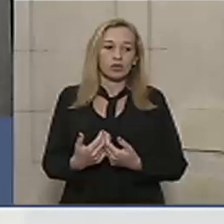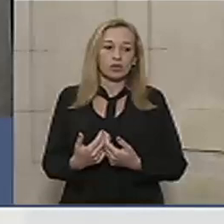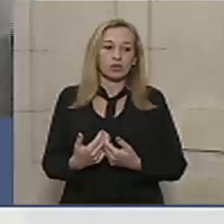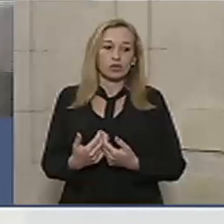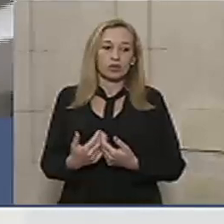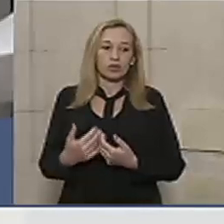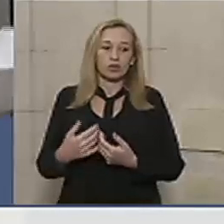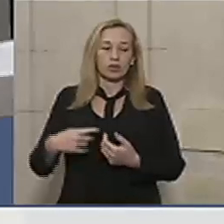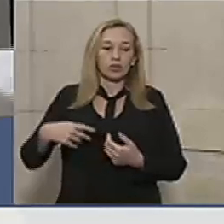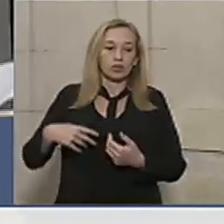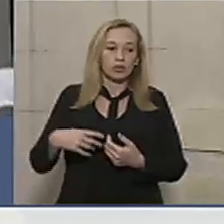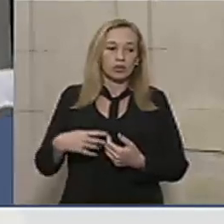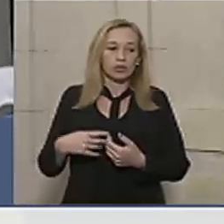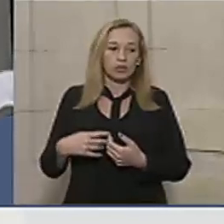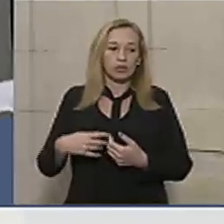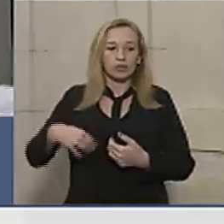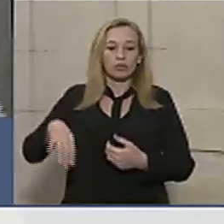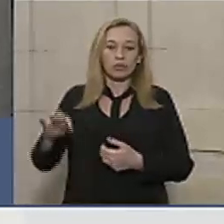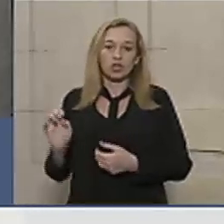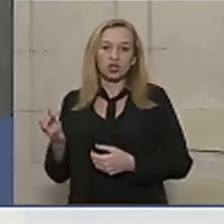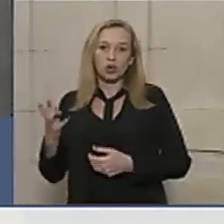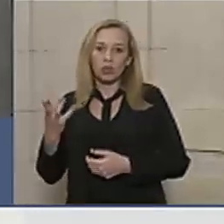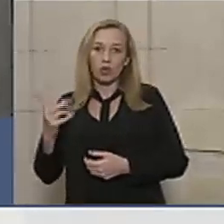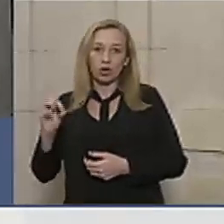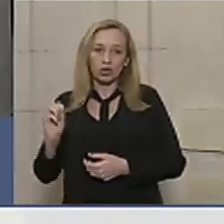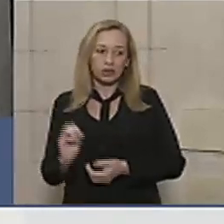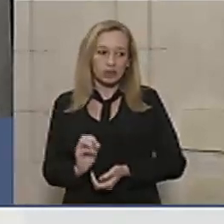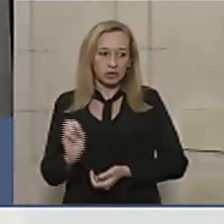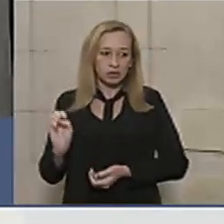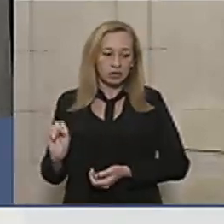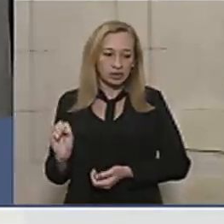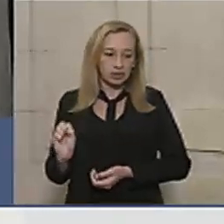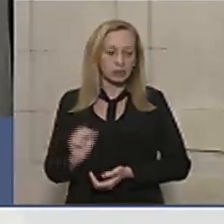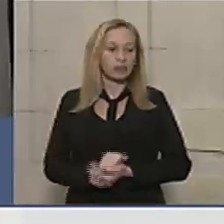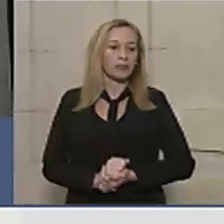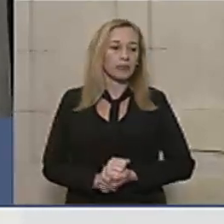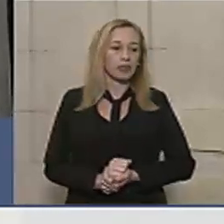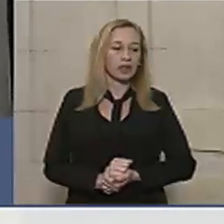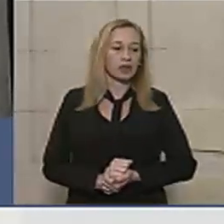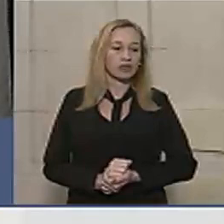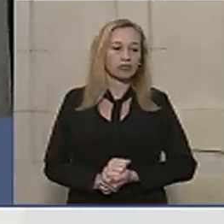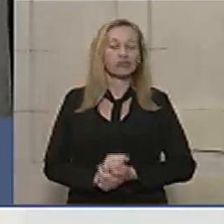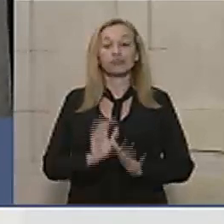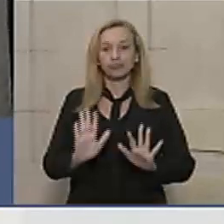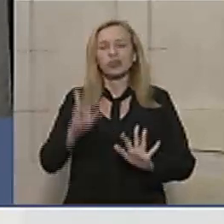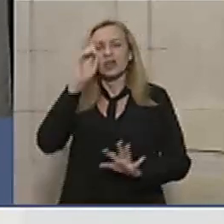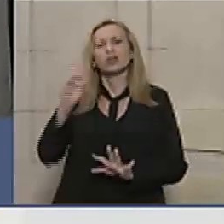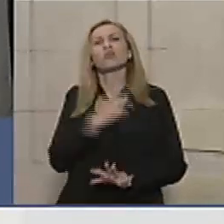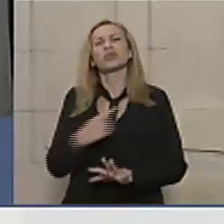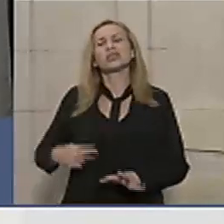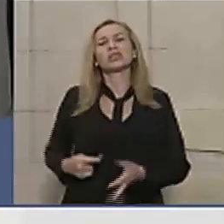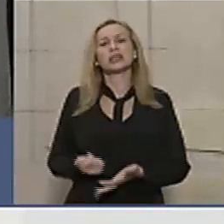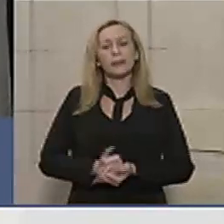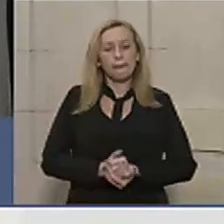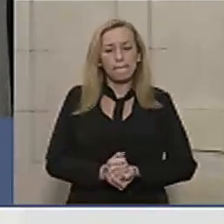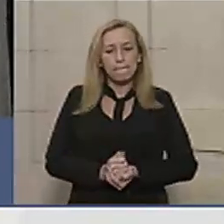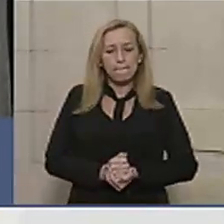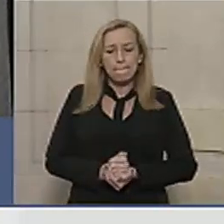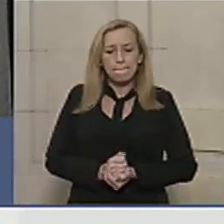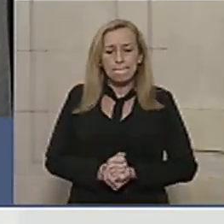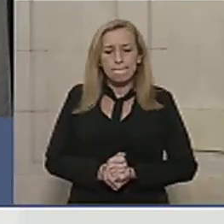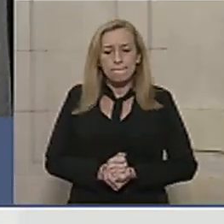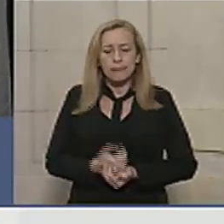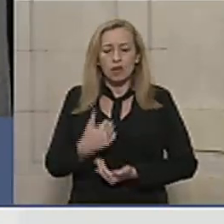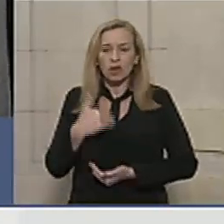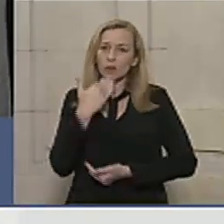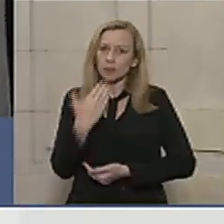Segundo proposta apresentada pelo deputado Alexandre Cruvoga. Senhor presidente, eu